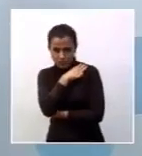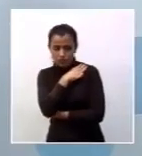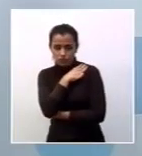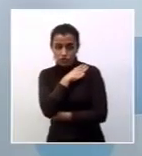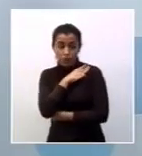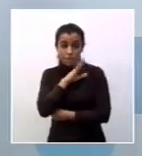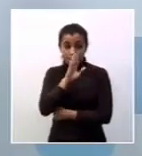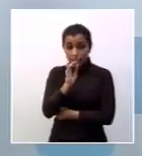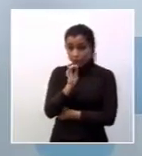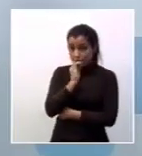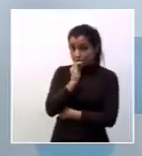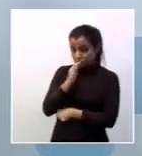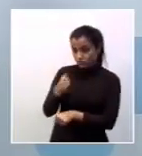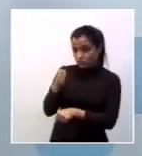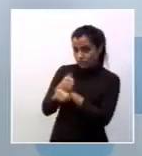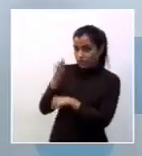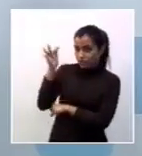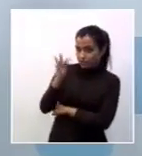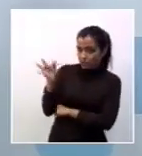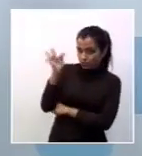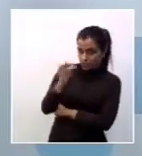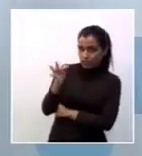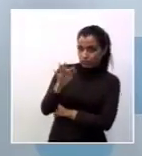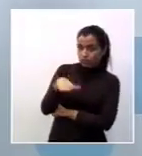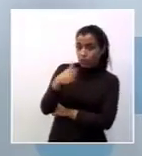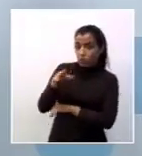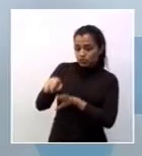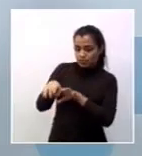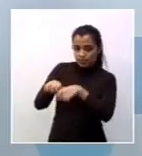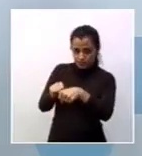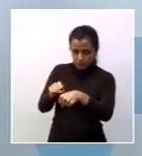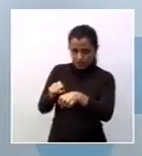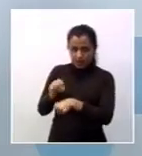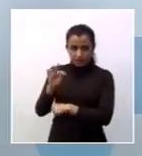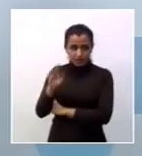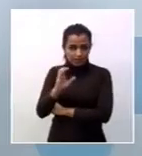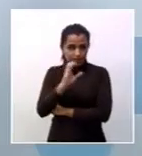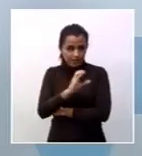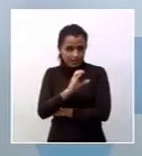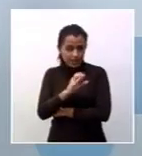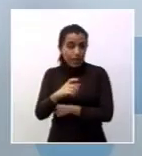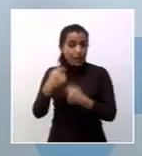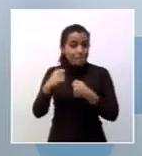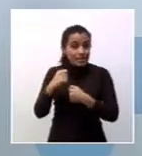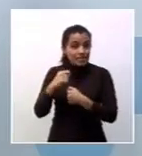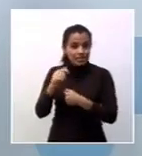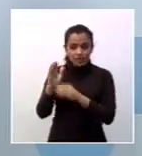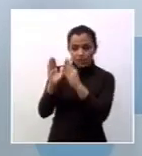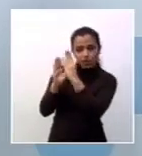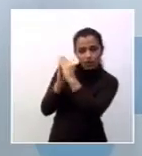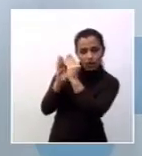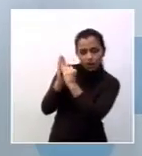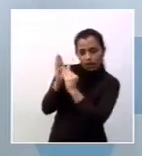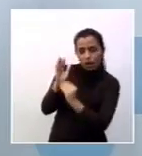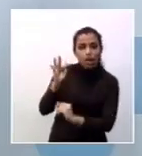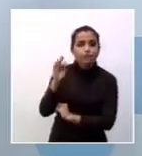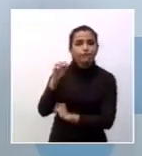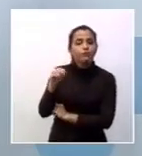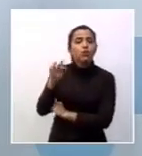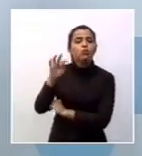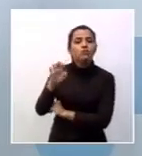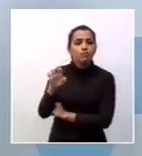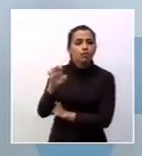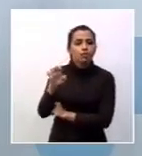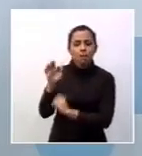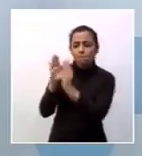para a faculdade, por exemplo, no nosso trabalho, como TCC, a gente sempre tem que ter mais de uma fonte sobre o mesmo assunto. Porque